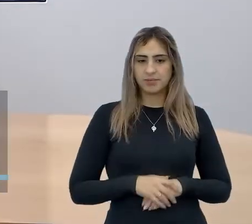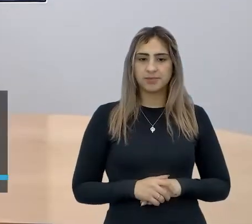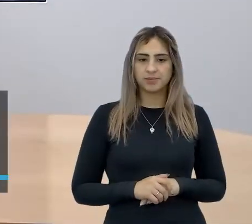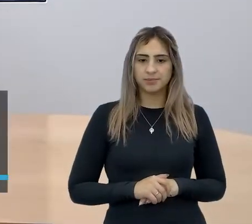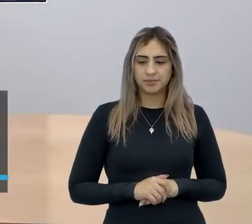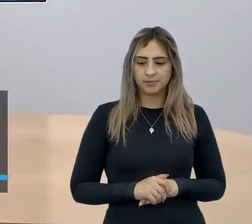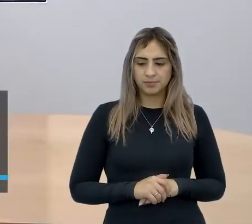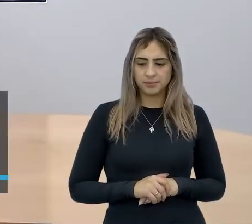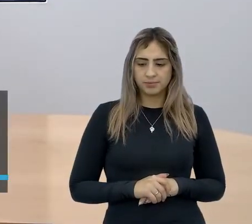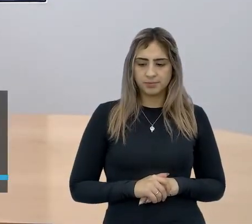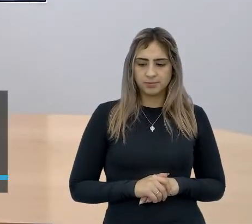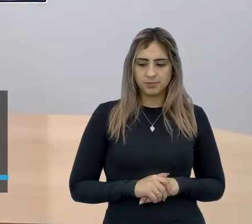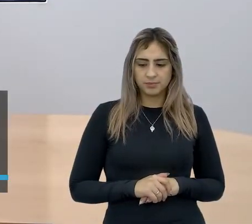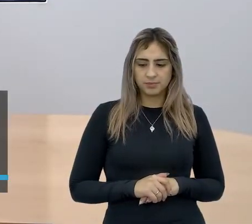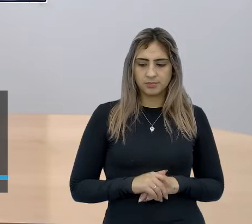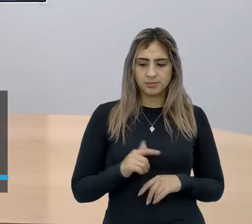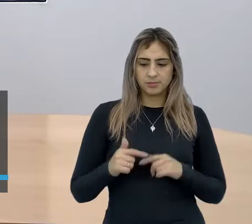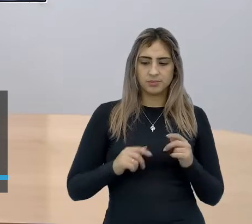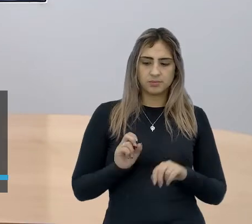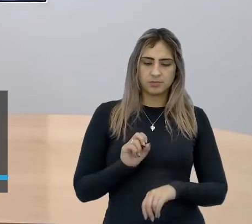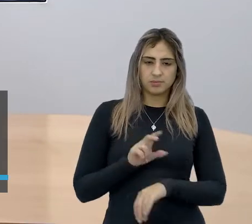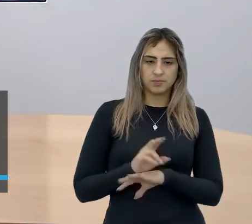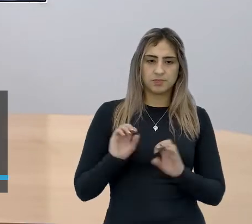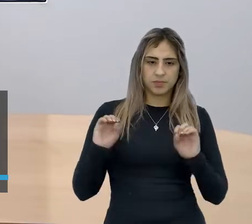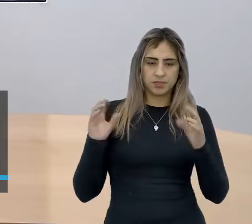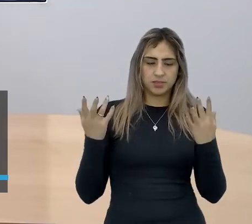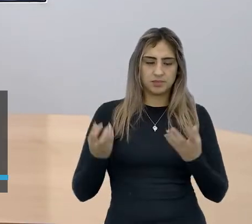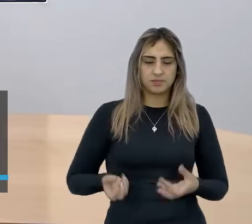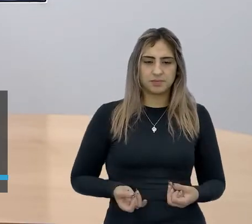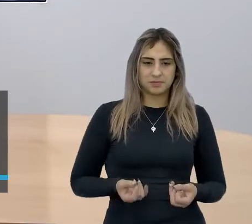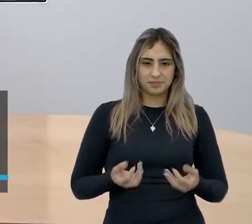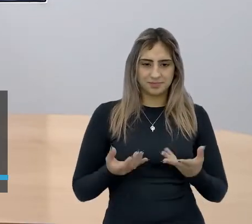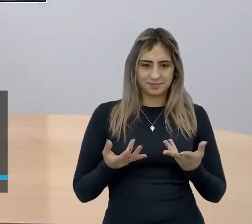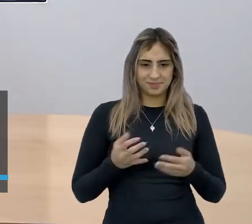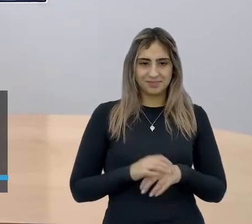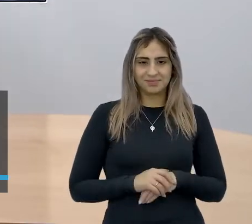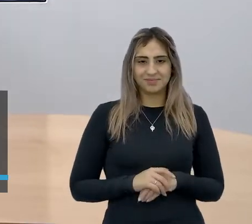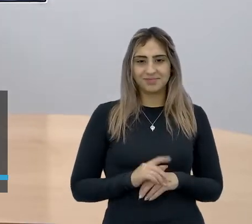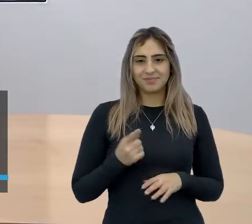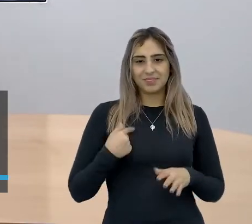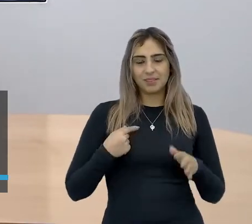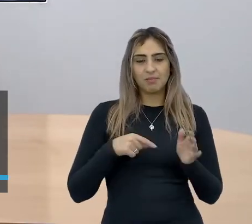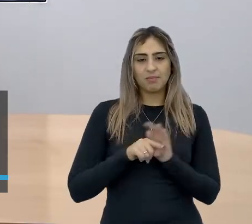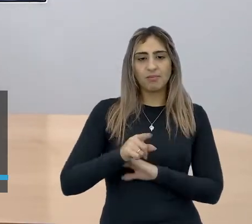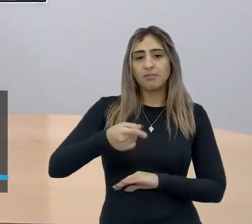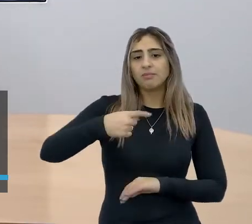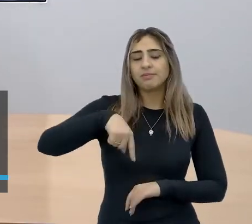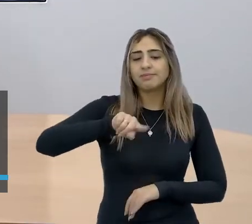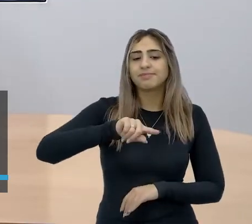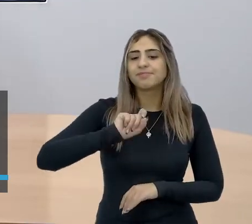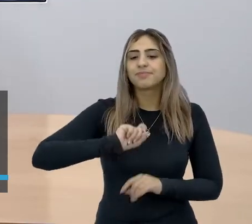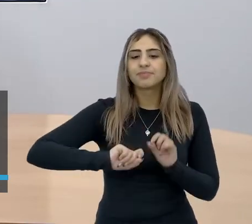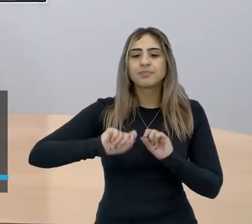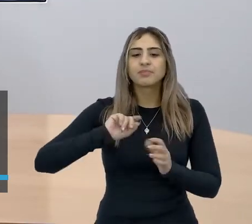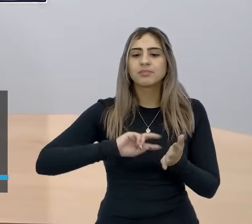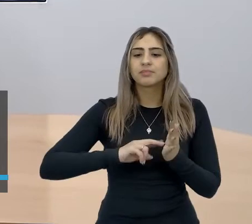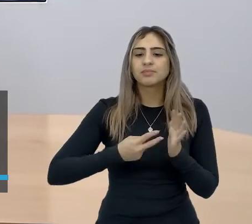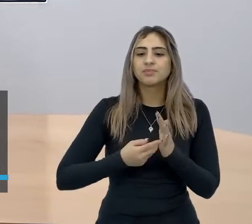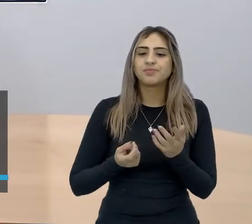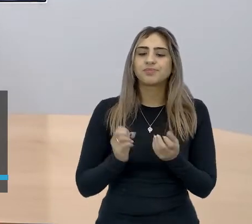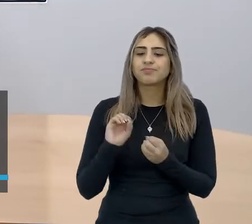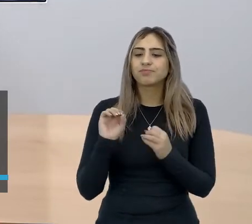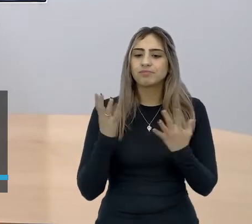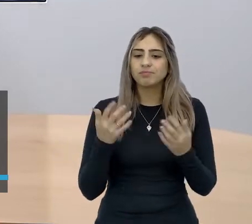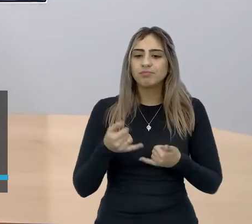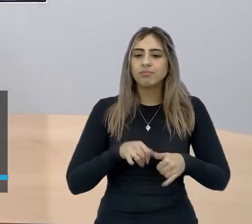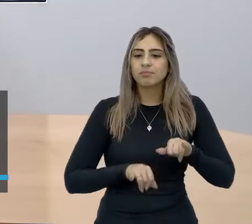Então, antes de entrar na solução do solo, vamos perguntar aí para vocês, o que é